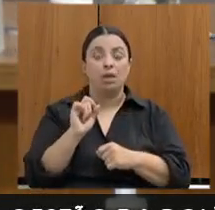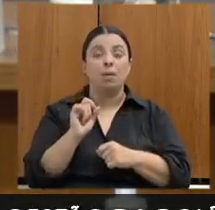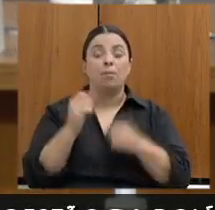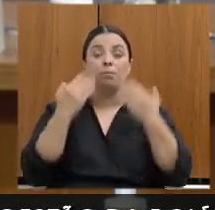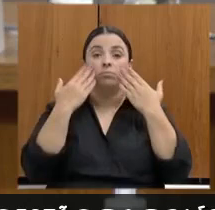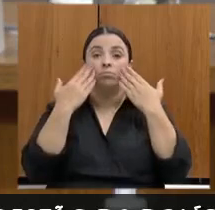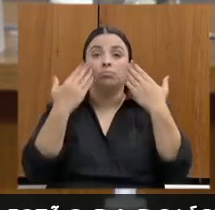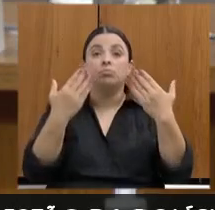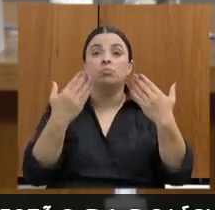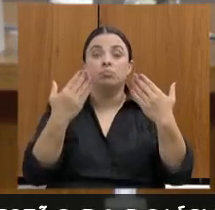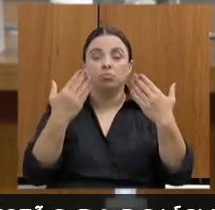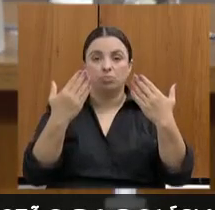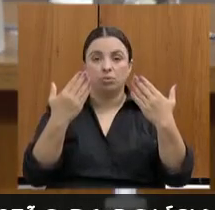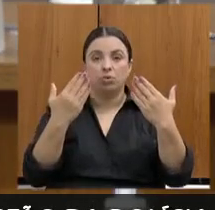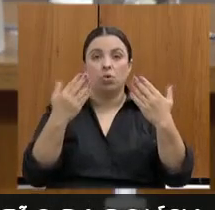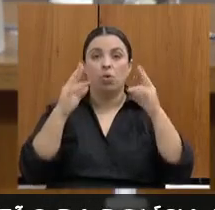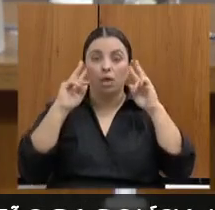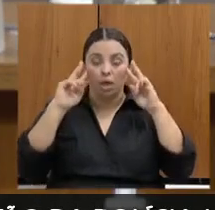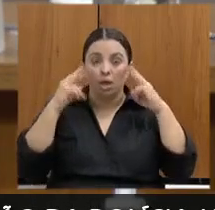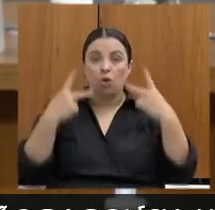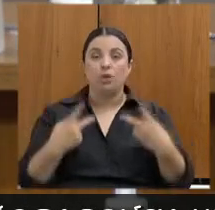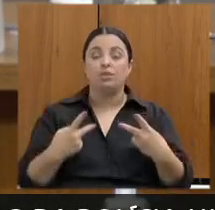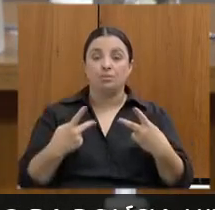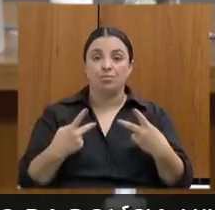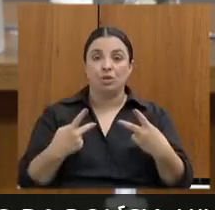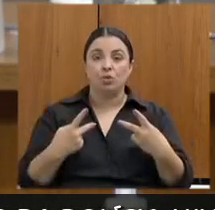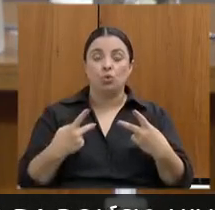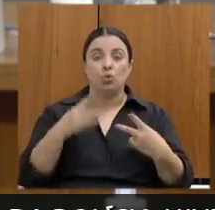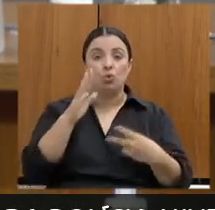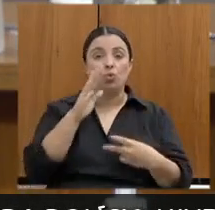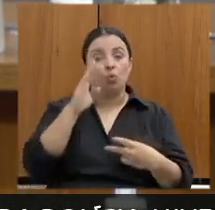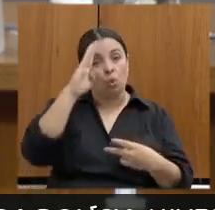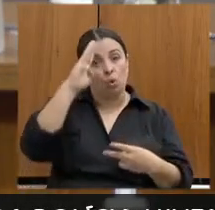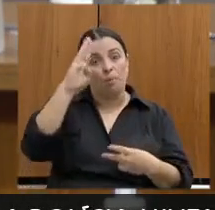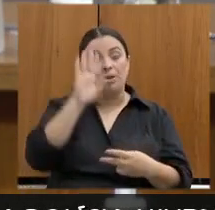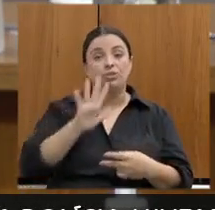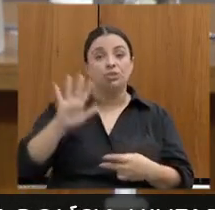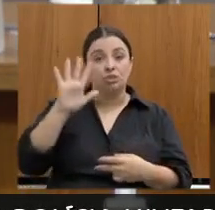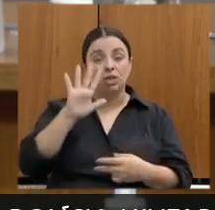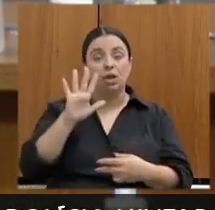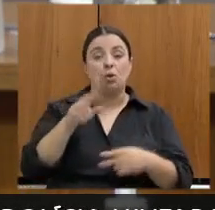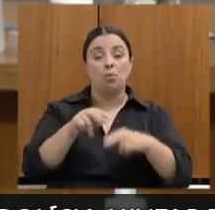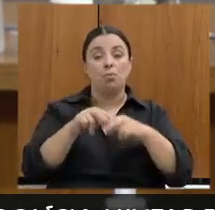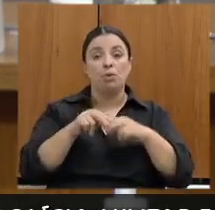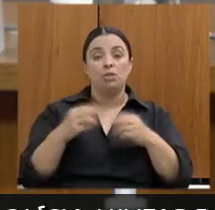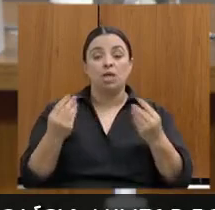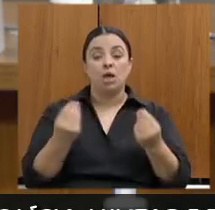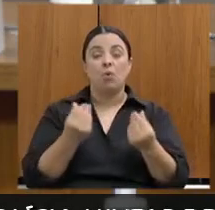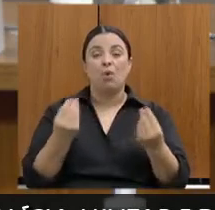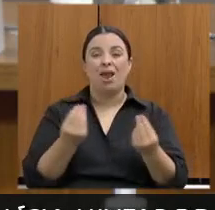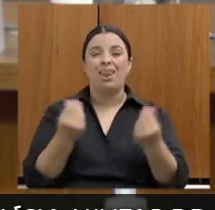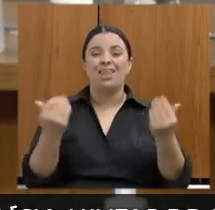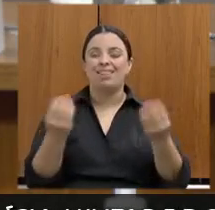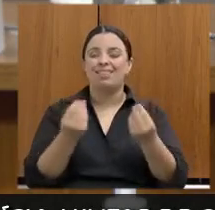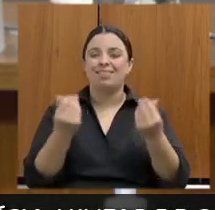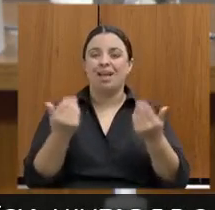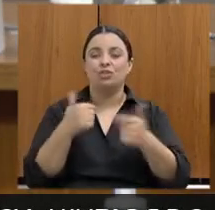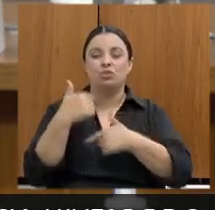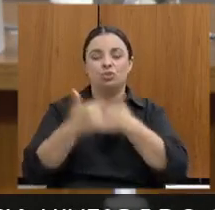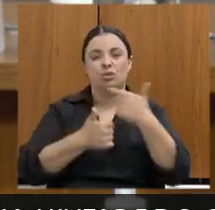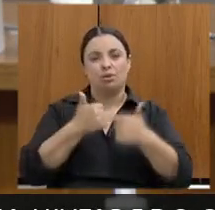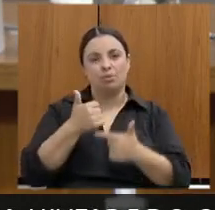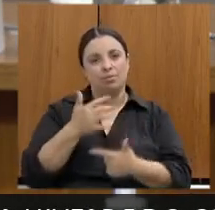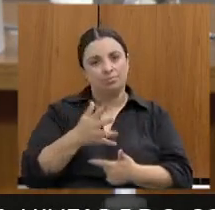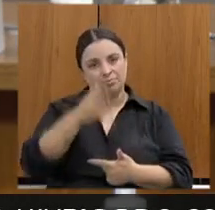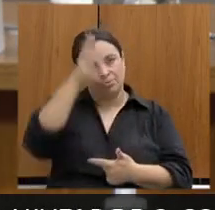público o reconhecimento do comando geral pela qualidade que o serviço que hoje nós entregamos eu